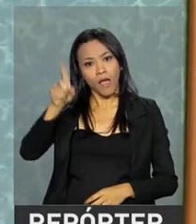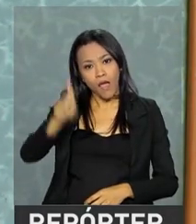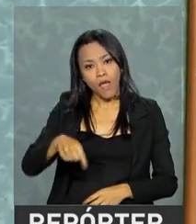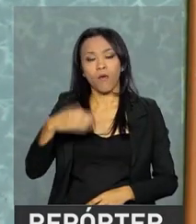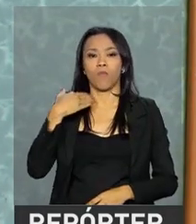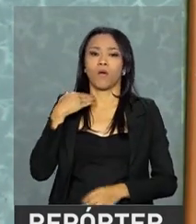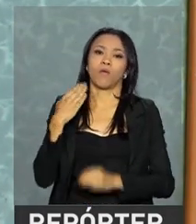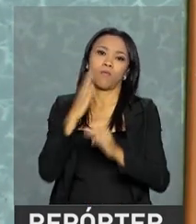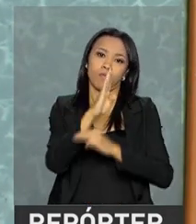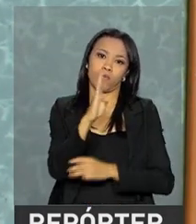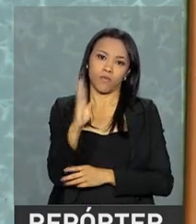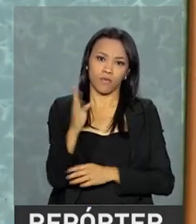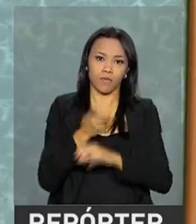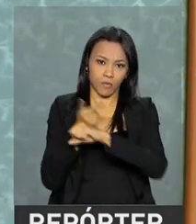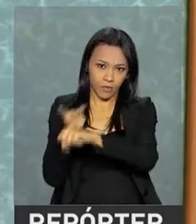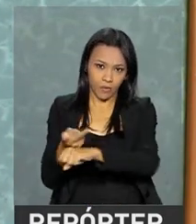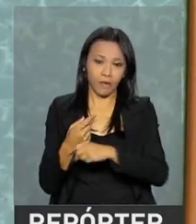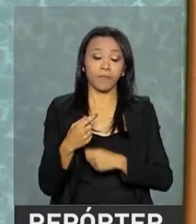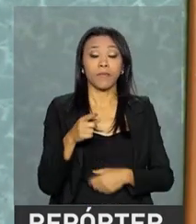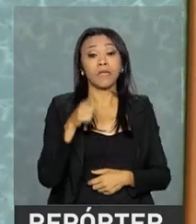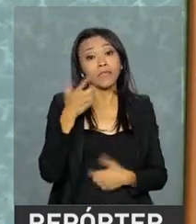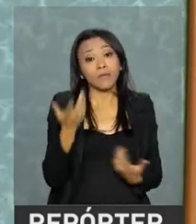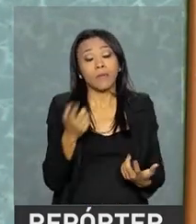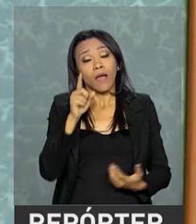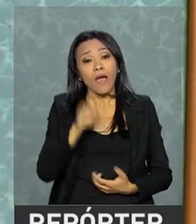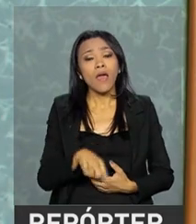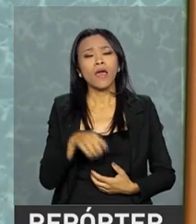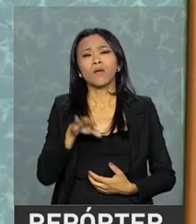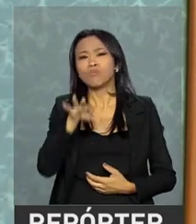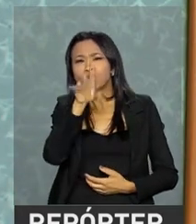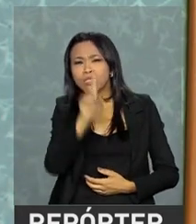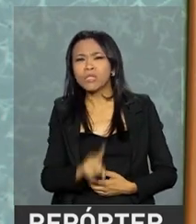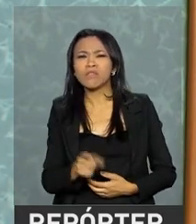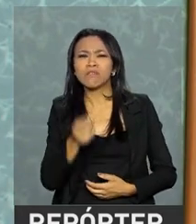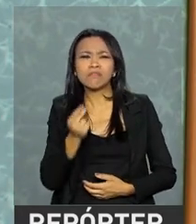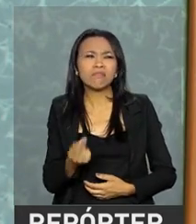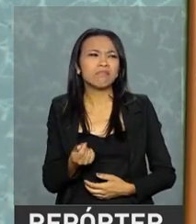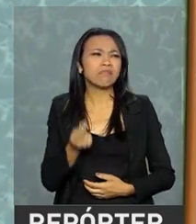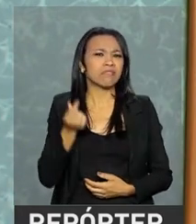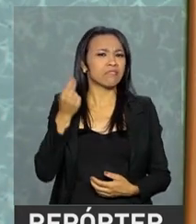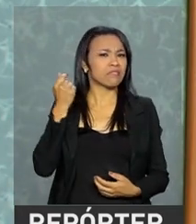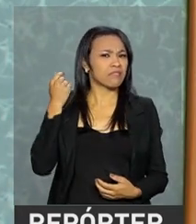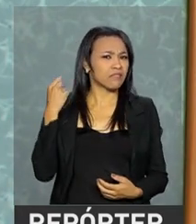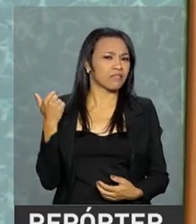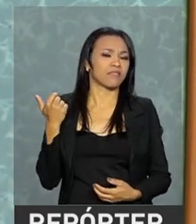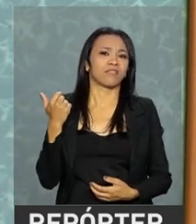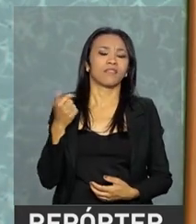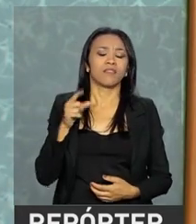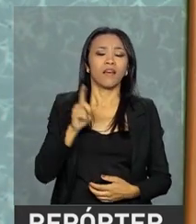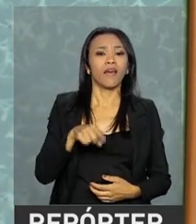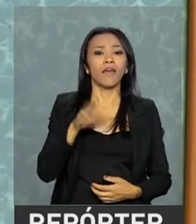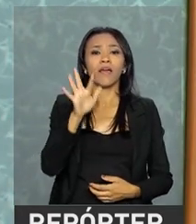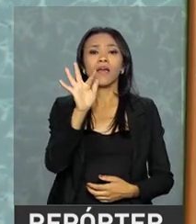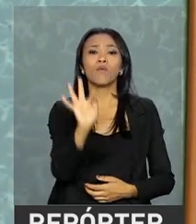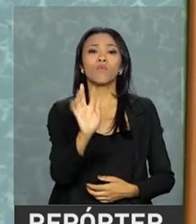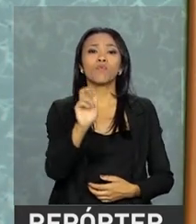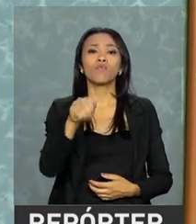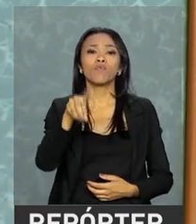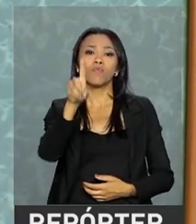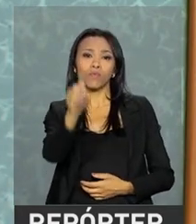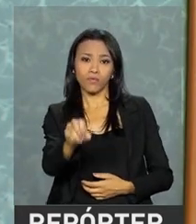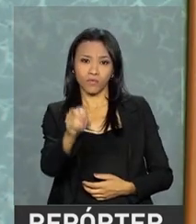dessa medida é que como esse é um direito muito antigo é é um fundo que de contribuições até